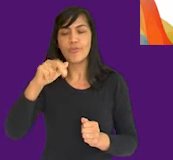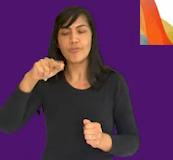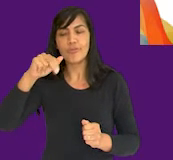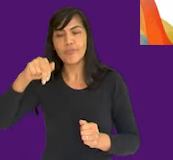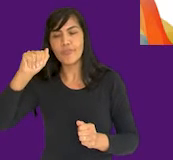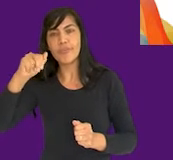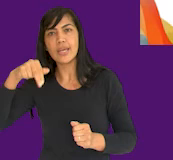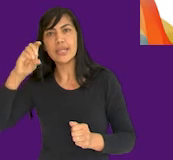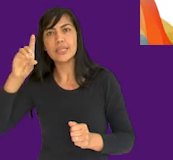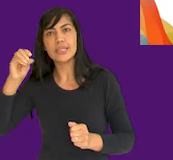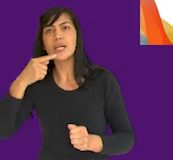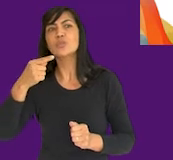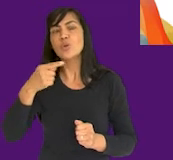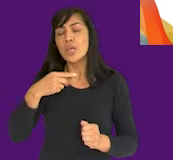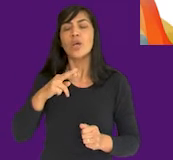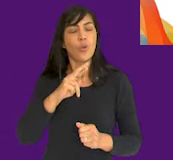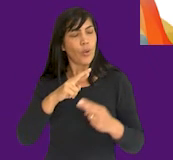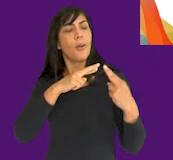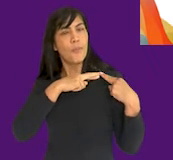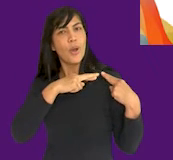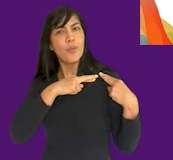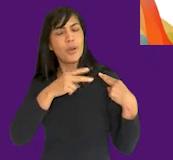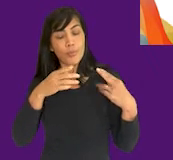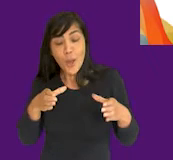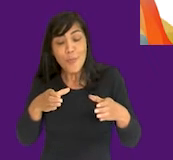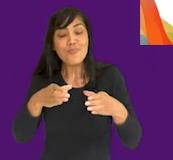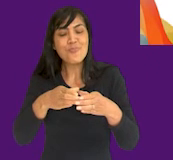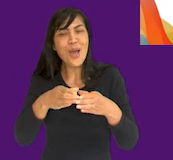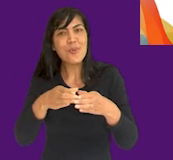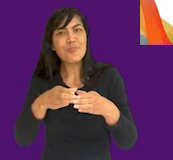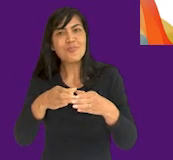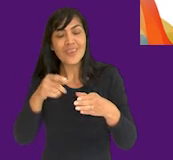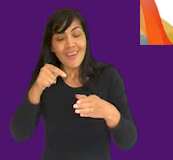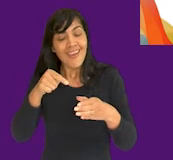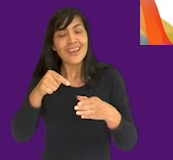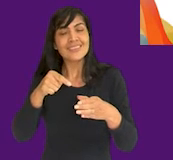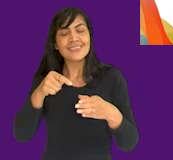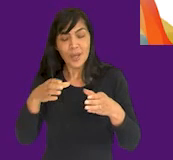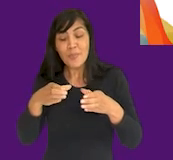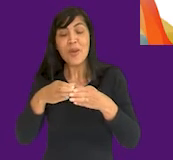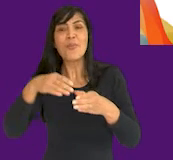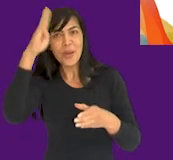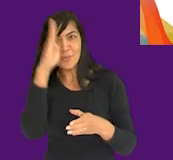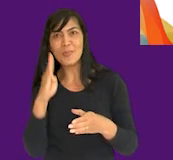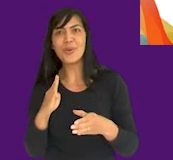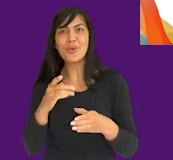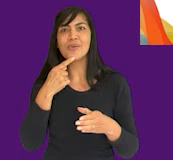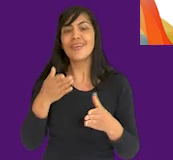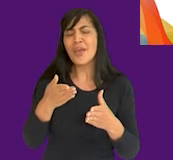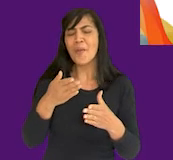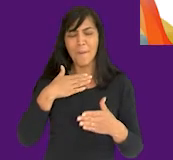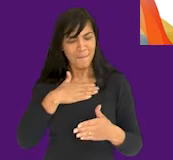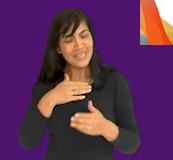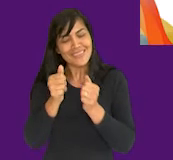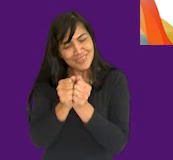onozaki na sou responsável aqui por esse setor também desse centro aqui no Brasil mas isso aqui